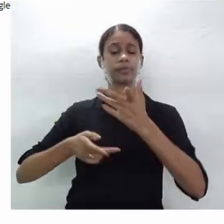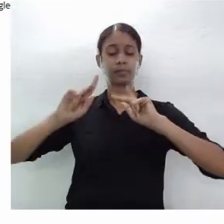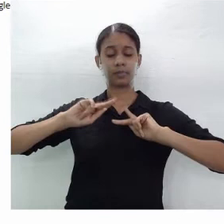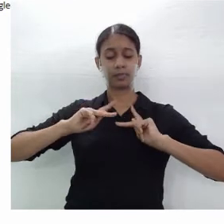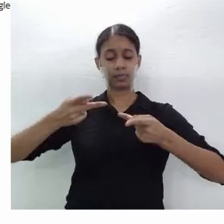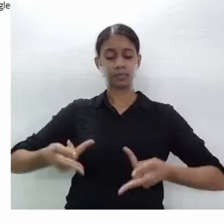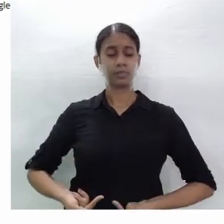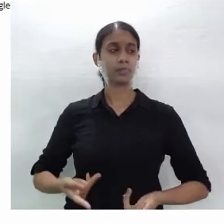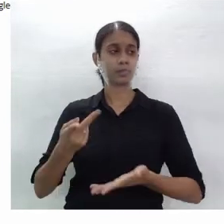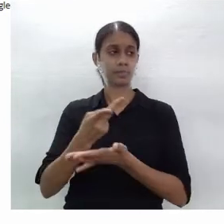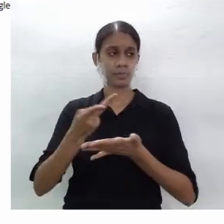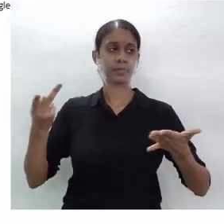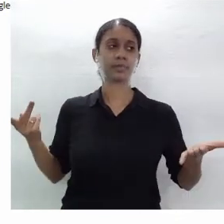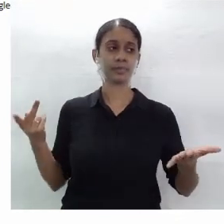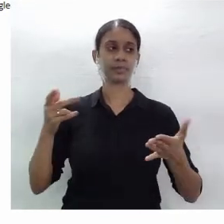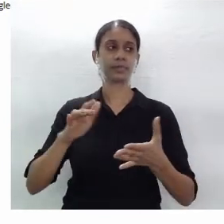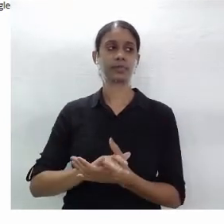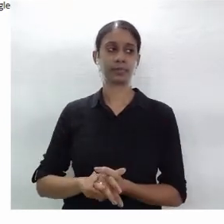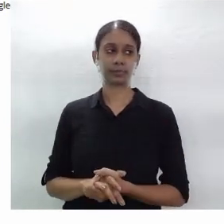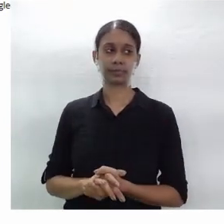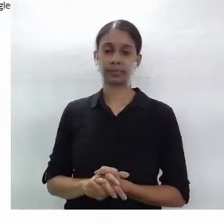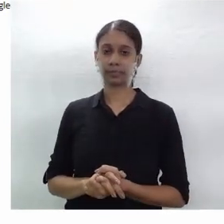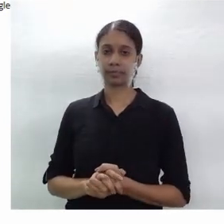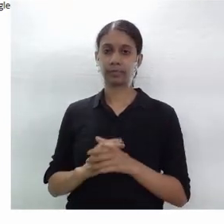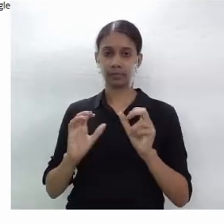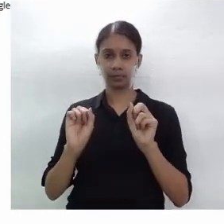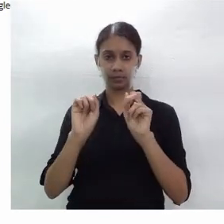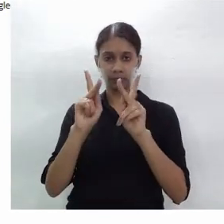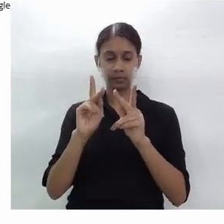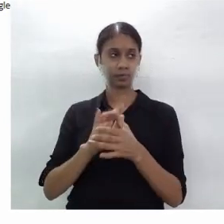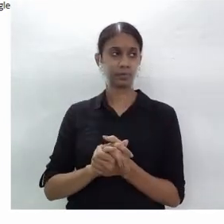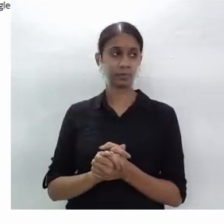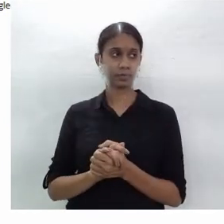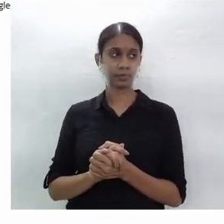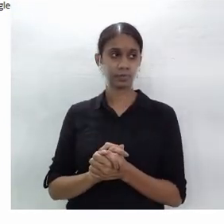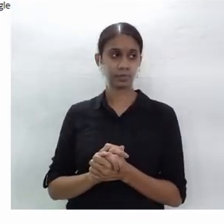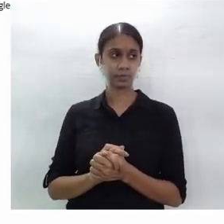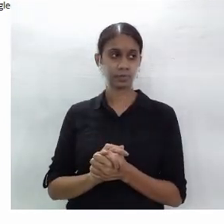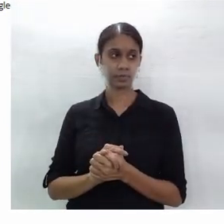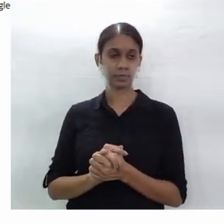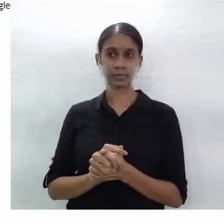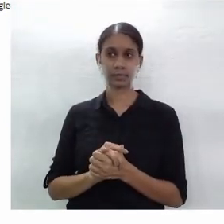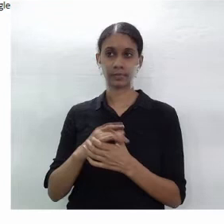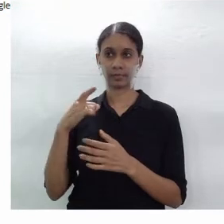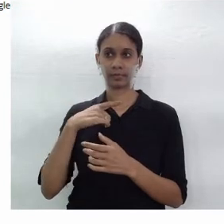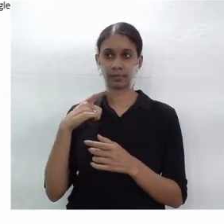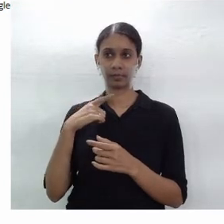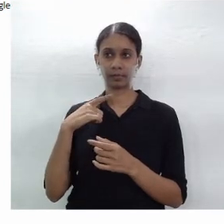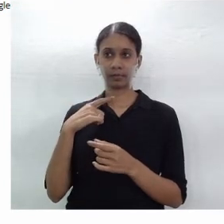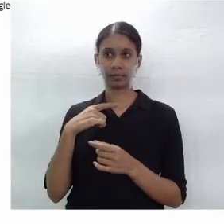acontecer. Tá? Ok? Então, veja só.